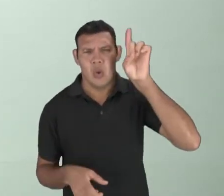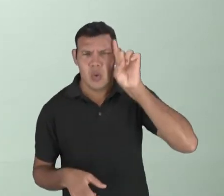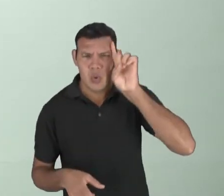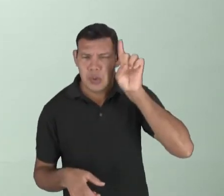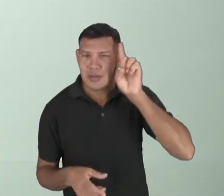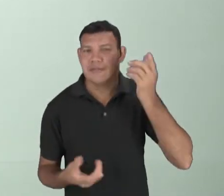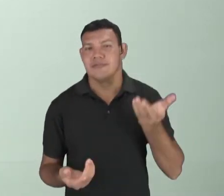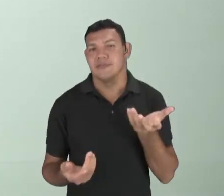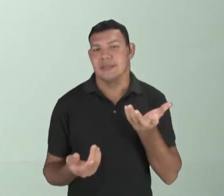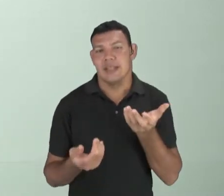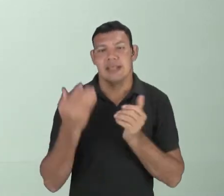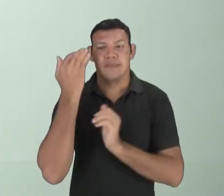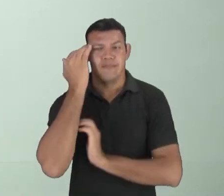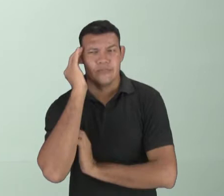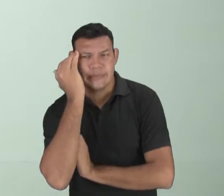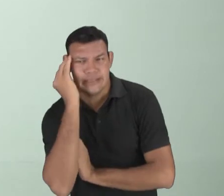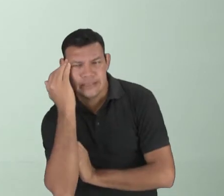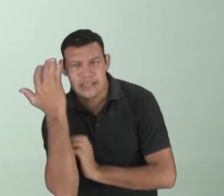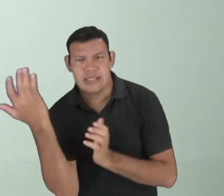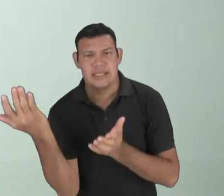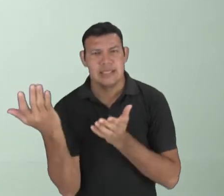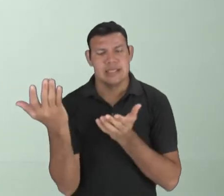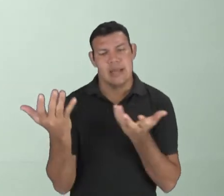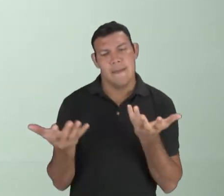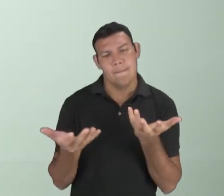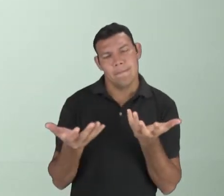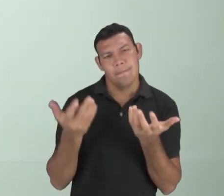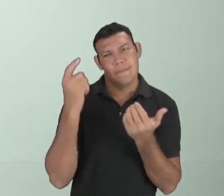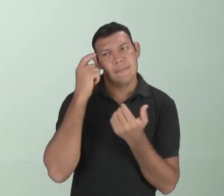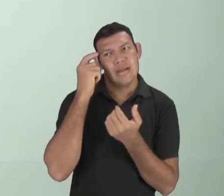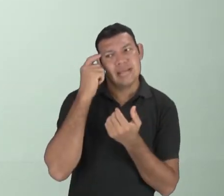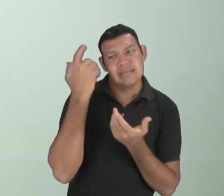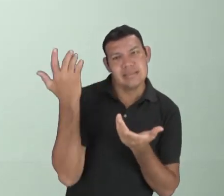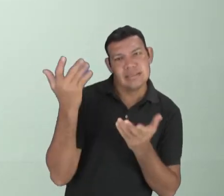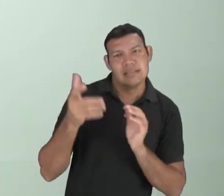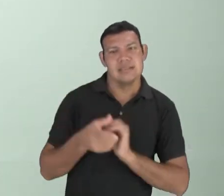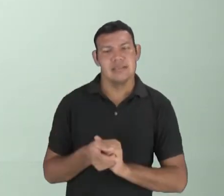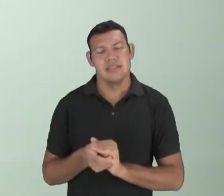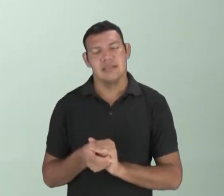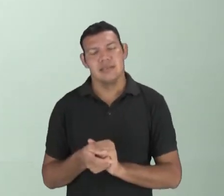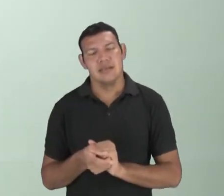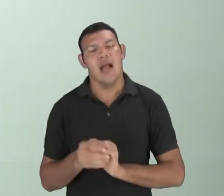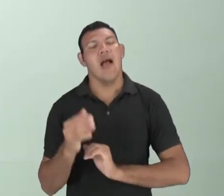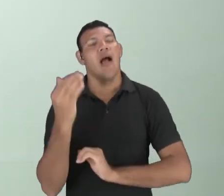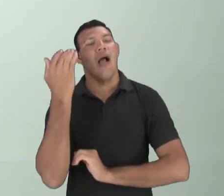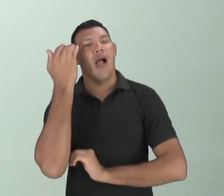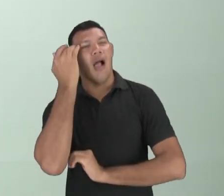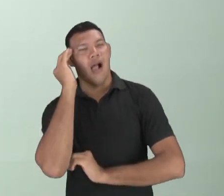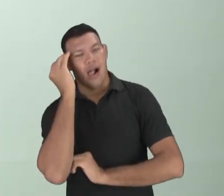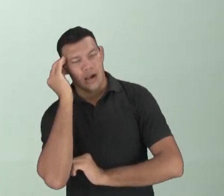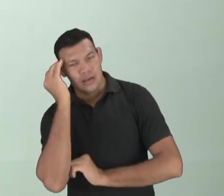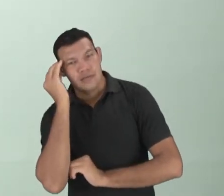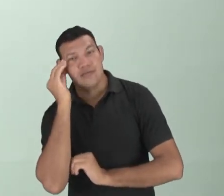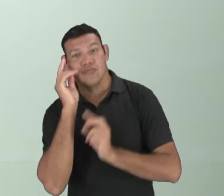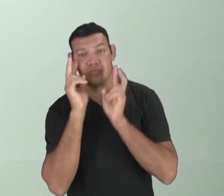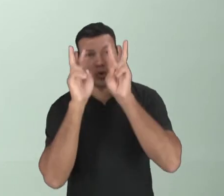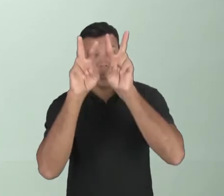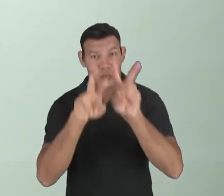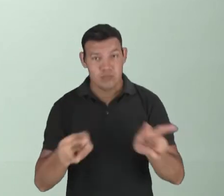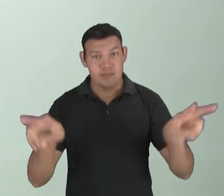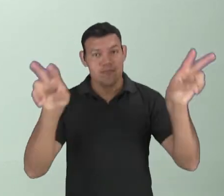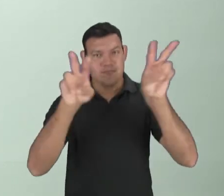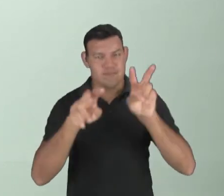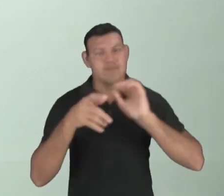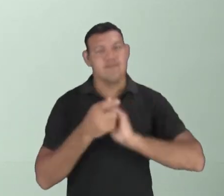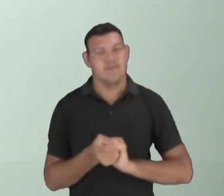dia, interpretar, inferir, ou seja, compreender o que se vê